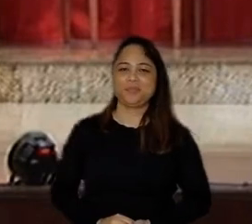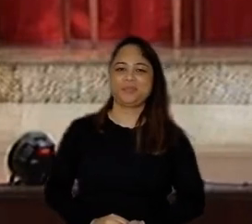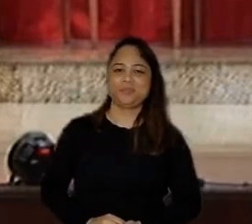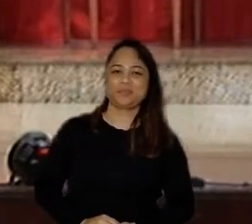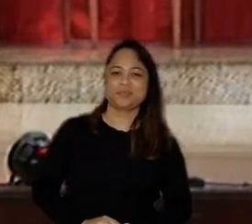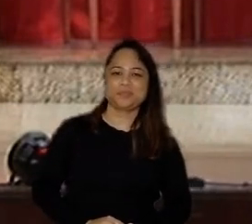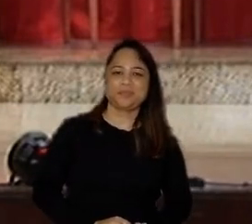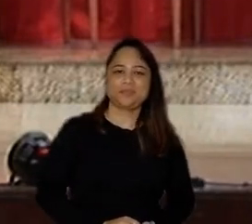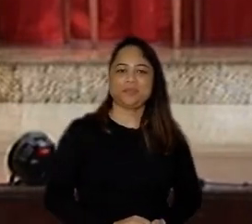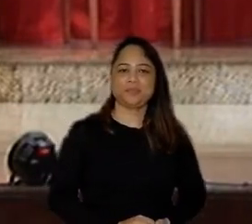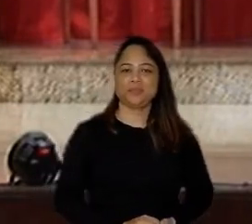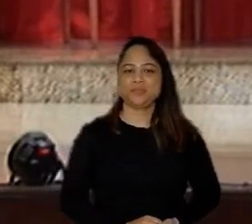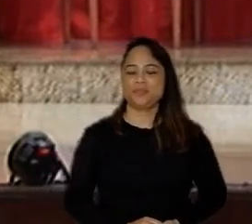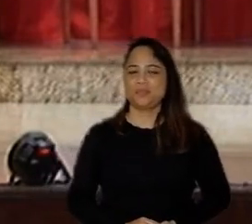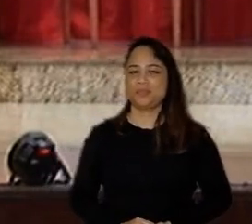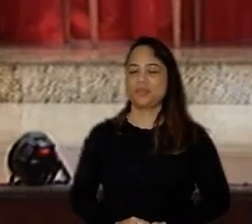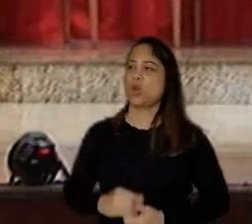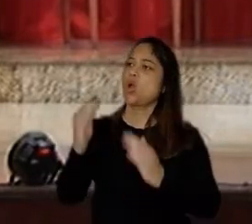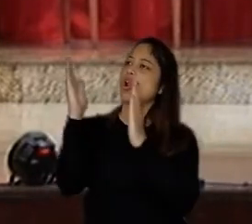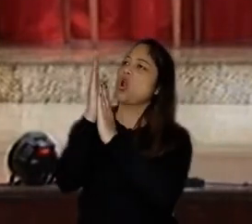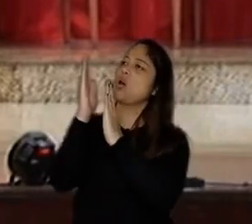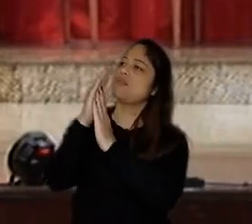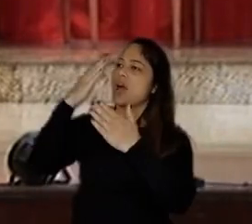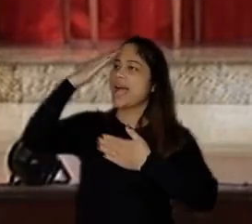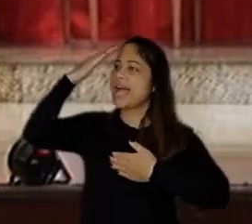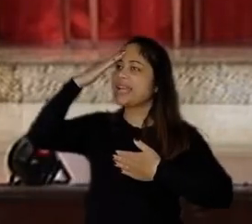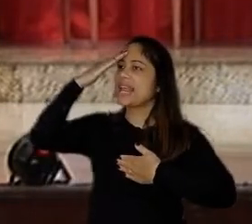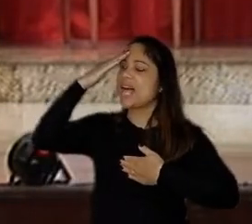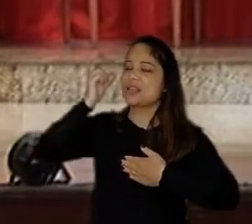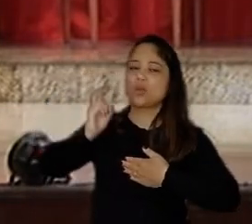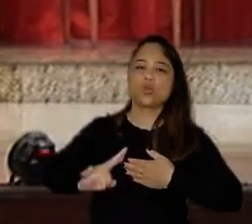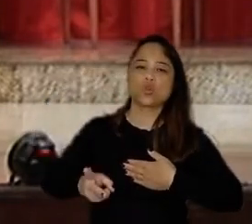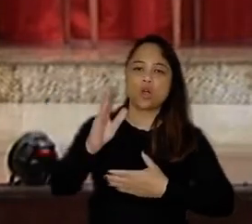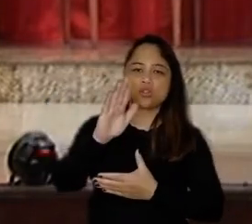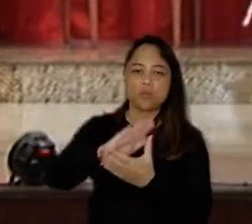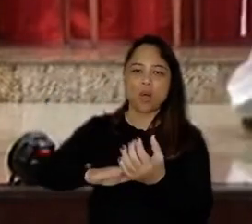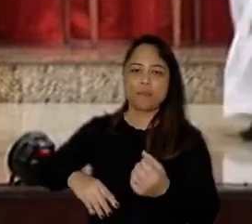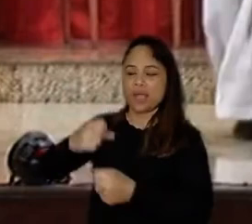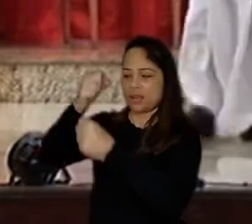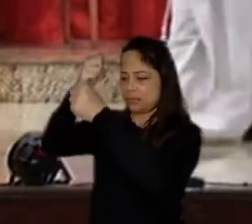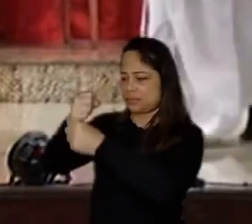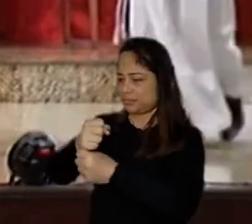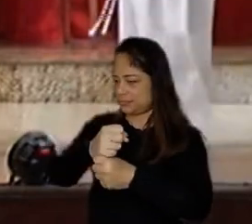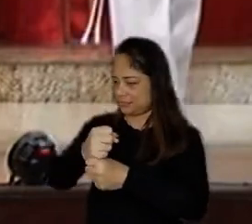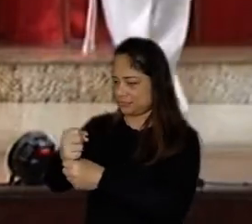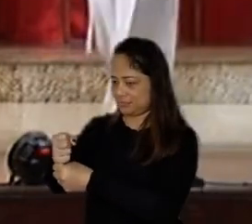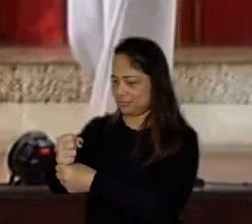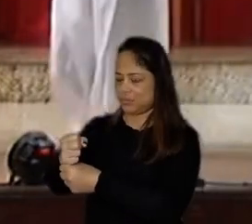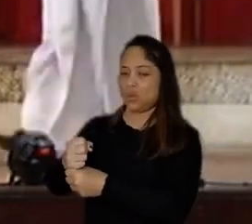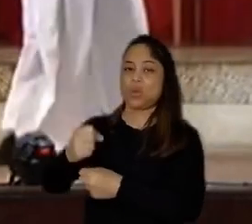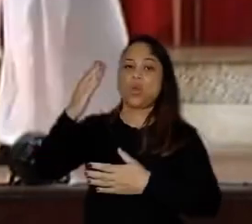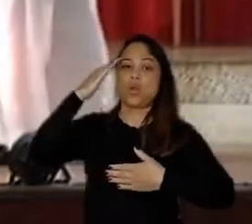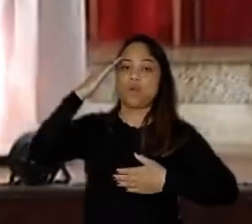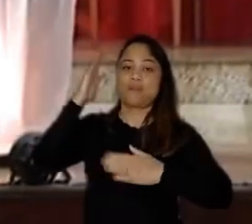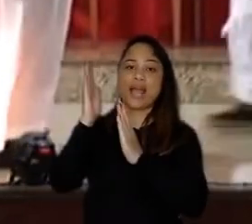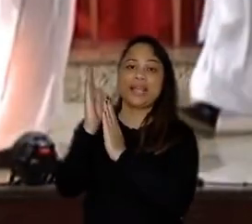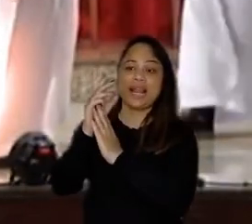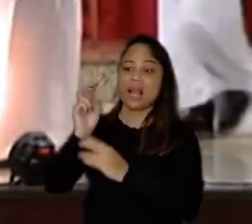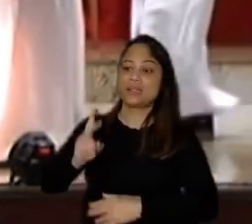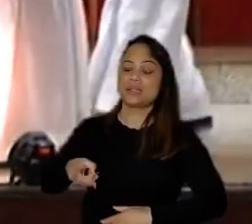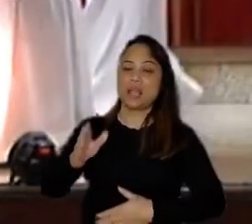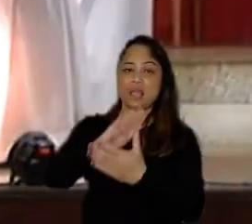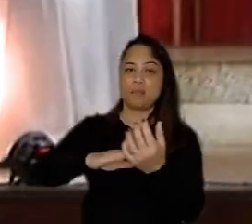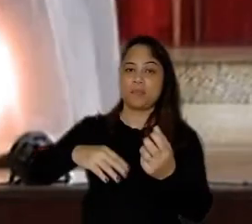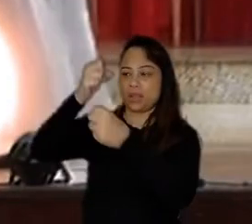Louvores e graças se deem a todo momento ao Santíssimo e Diviníssimo Sacramento. Louvores e graças se deem a todo momento